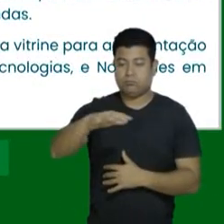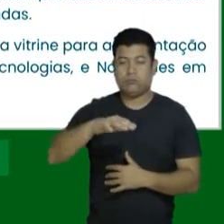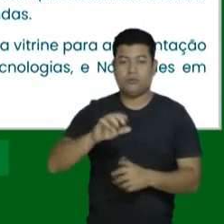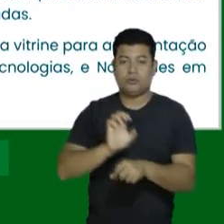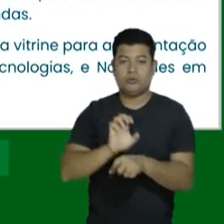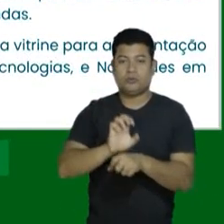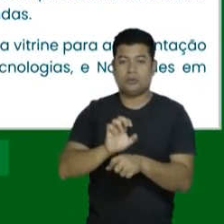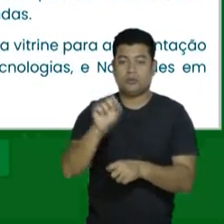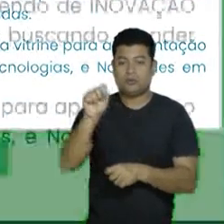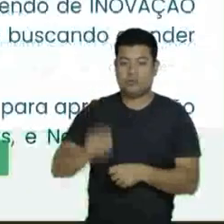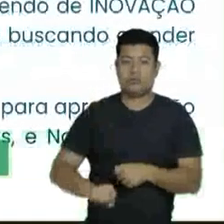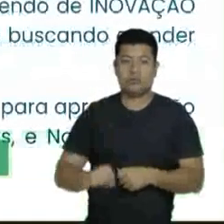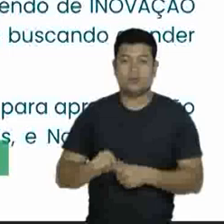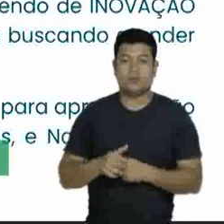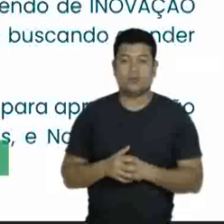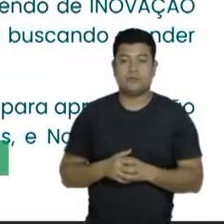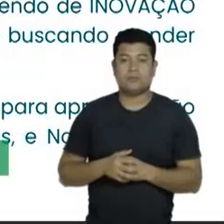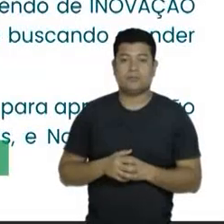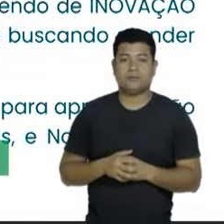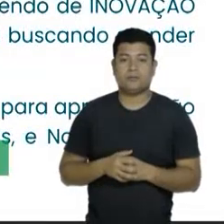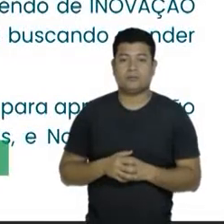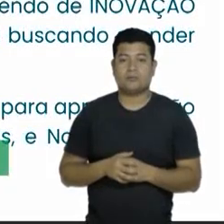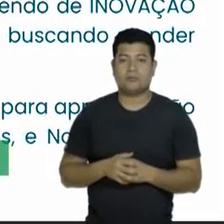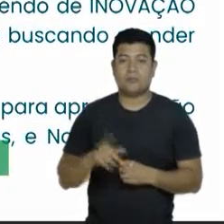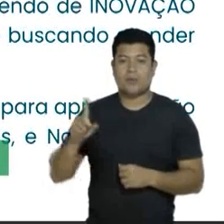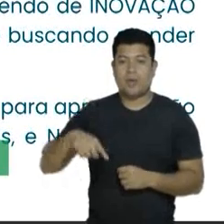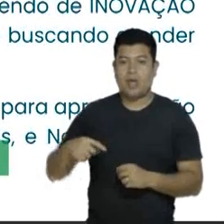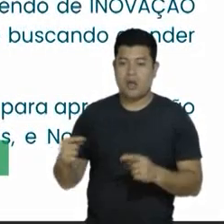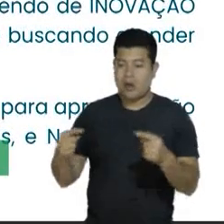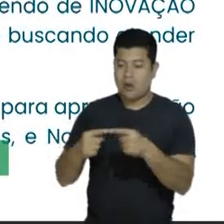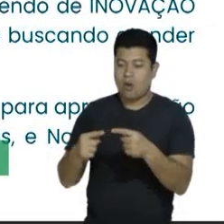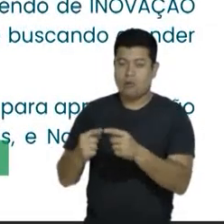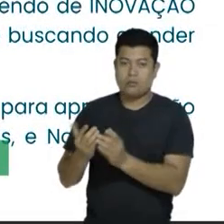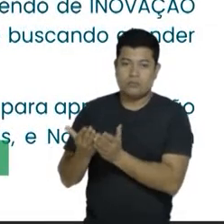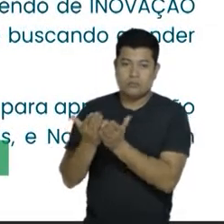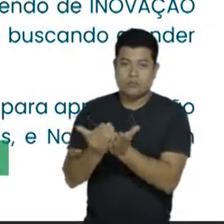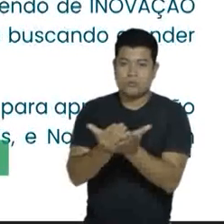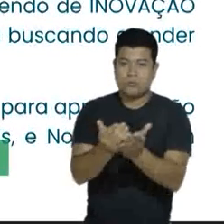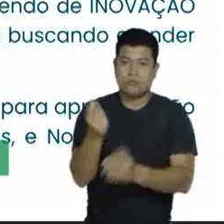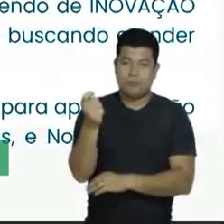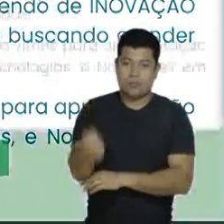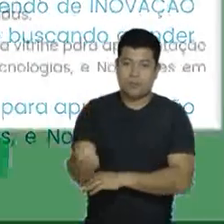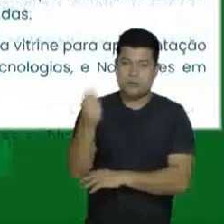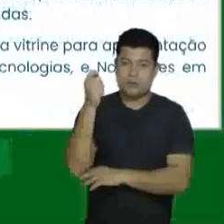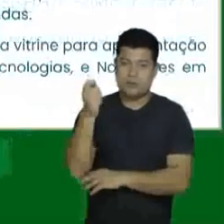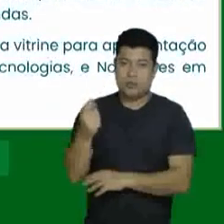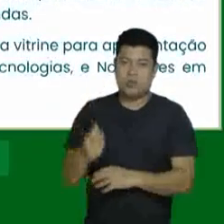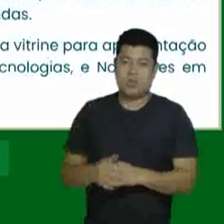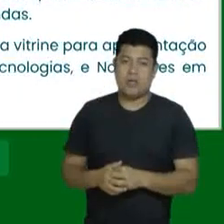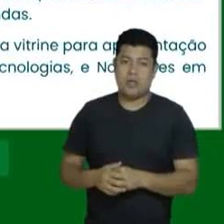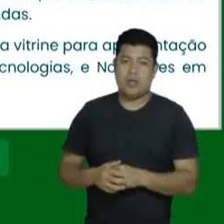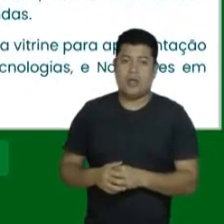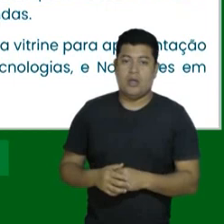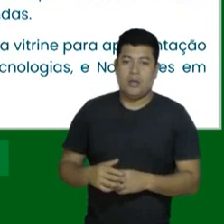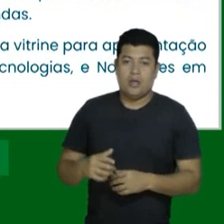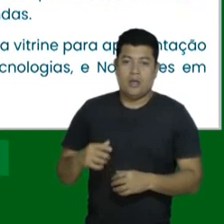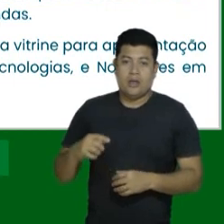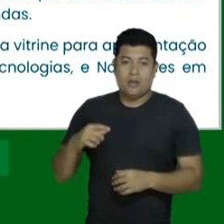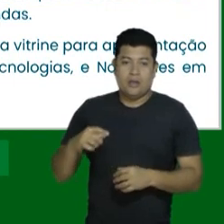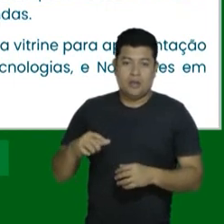pouquinho da... É um evento marítimo, náutico, pesqueiro e naval. Então, vamos falar um pouquinho da questão